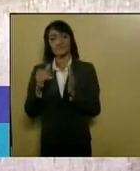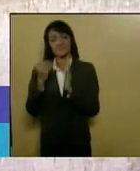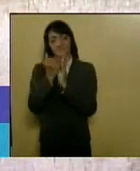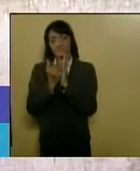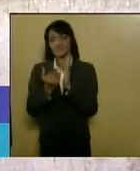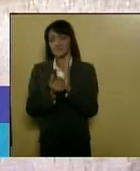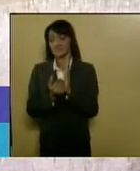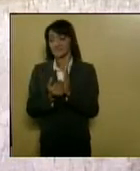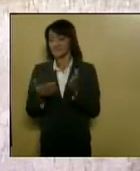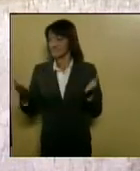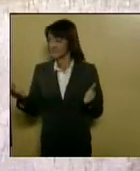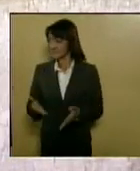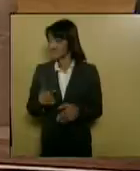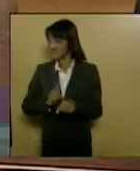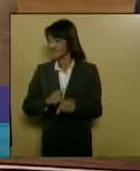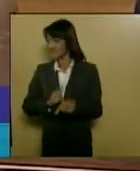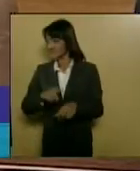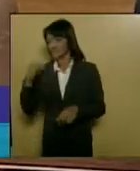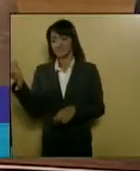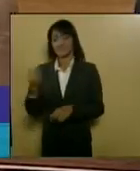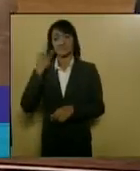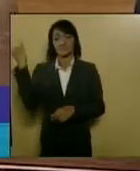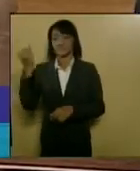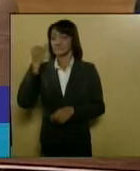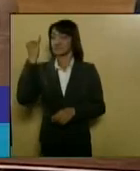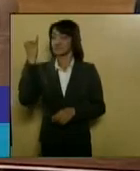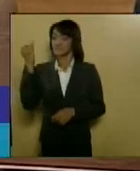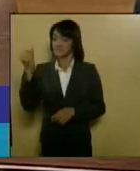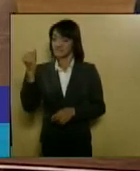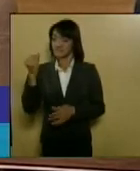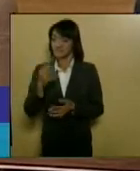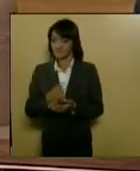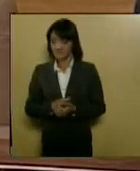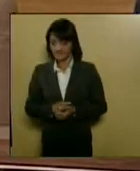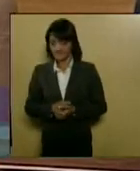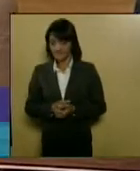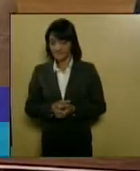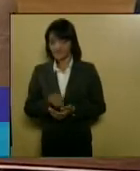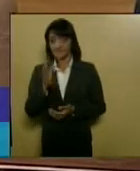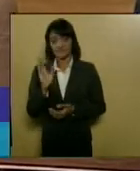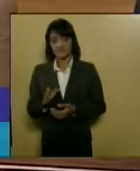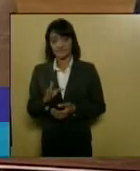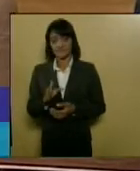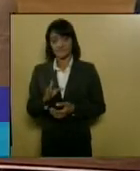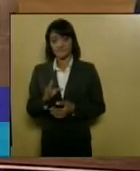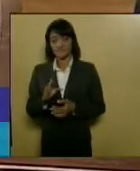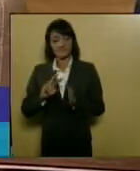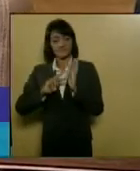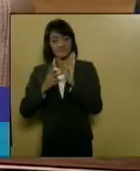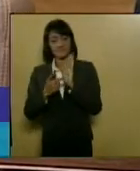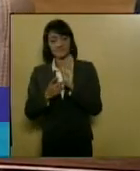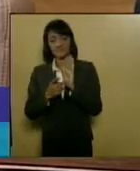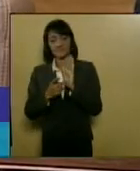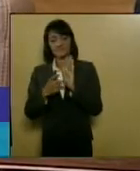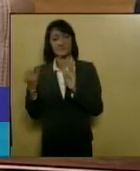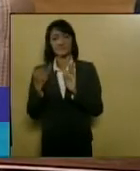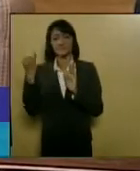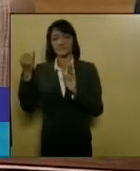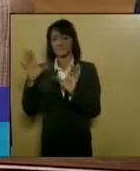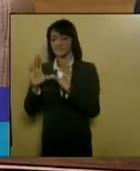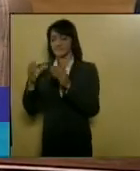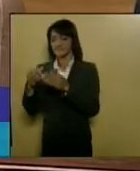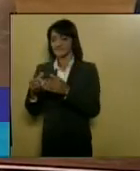um momento muito importante, que extrapolava não só o que é muito significativo, que é a presença do nosso